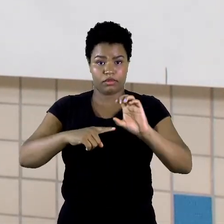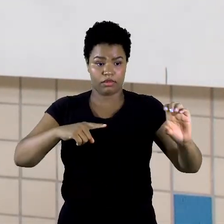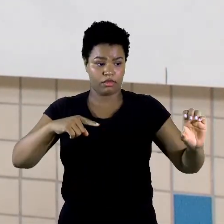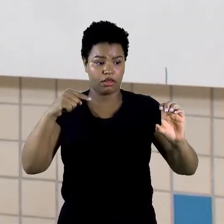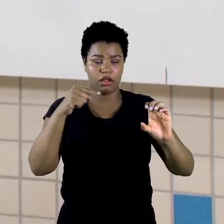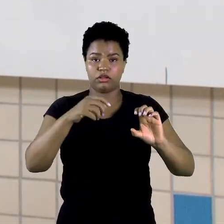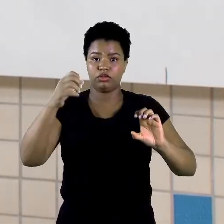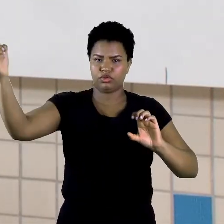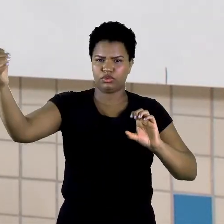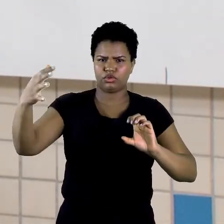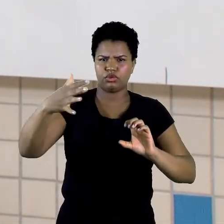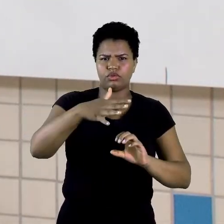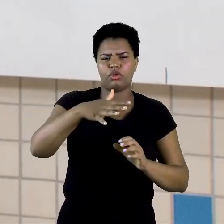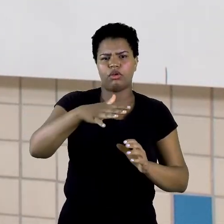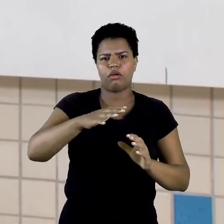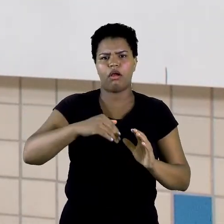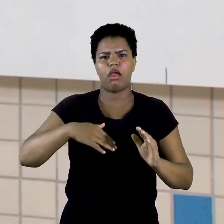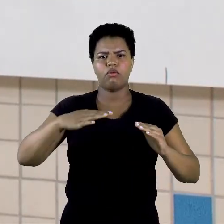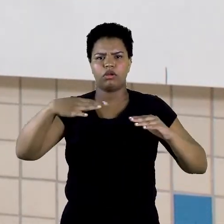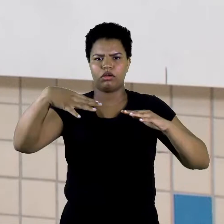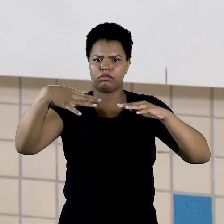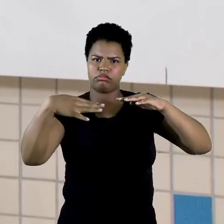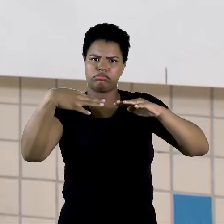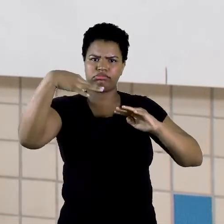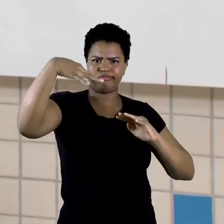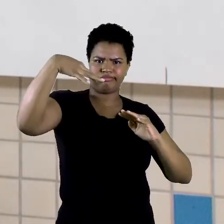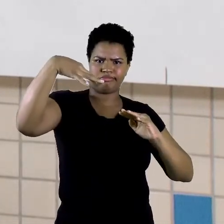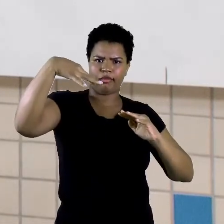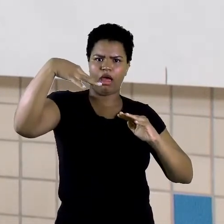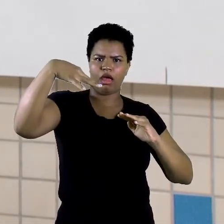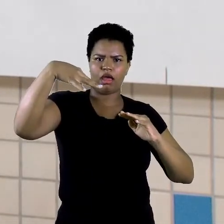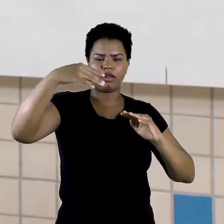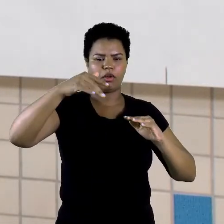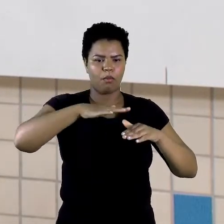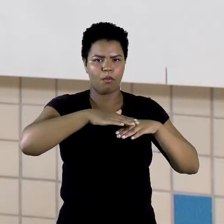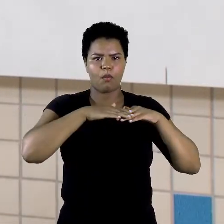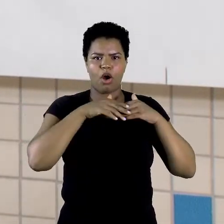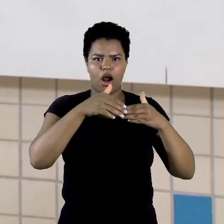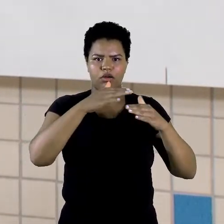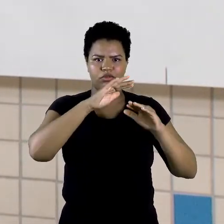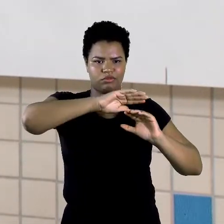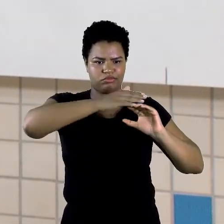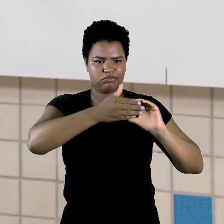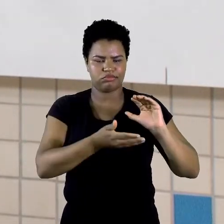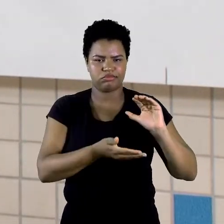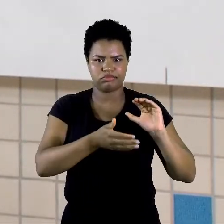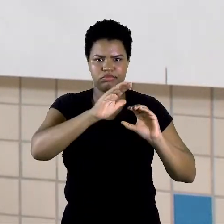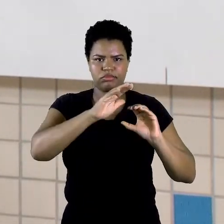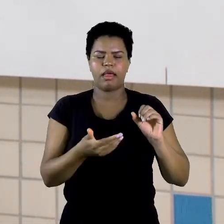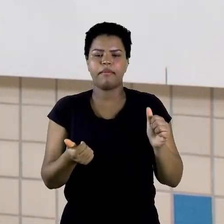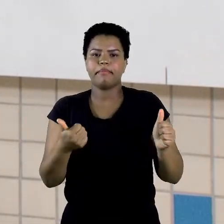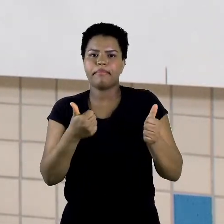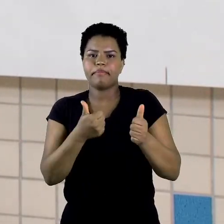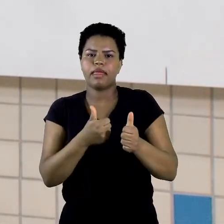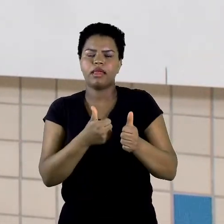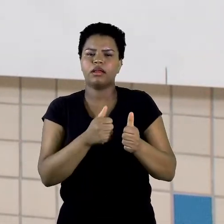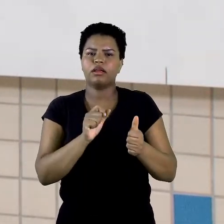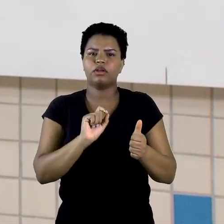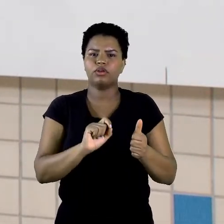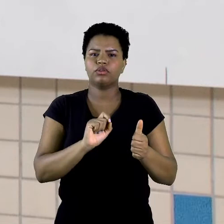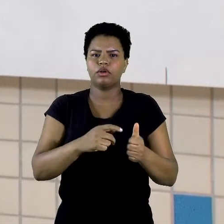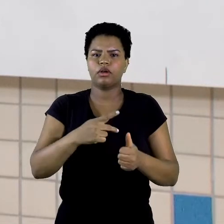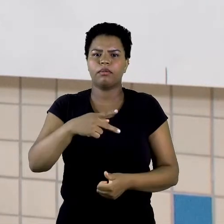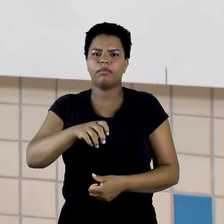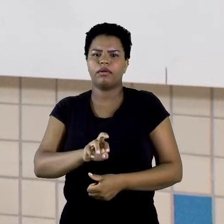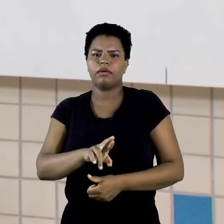solares são pouco inclinados em relação à sua superfície terrestre, isto é, próximos à perpendicular